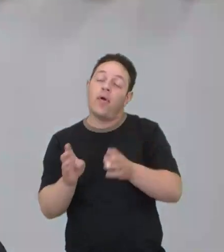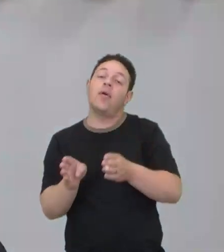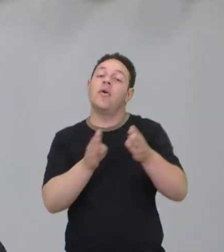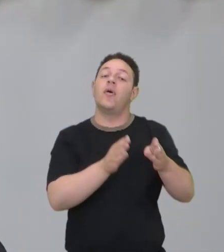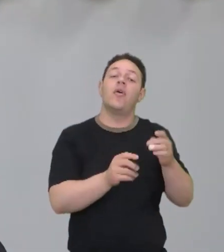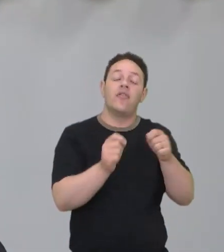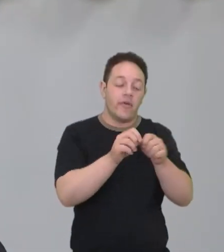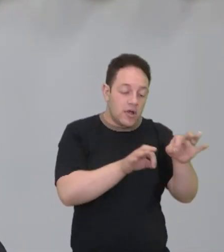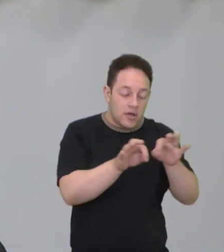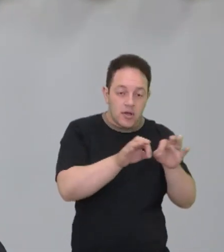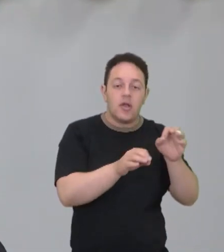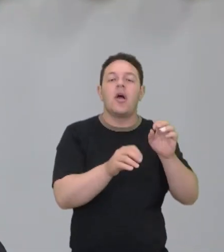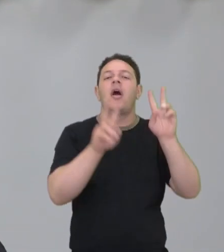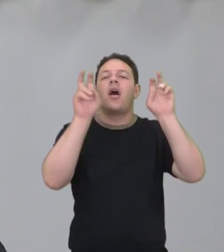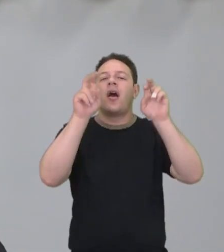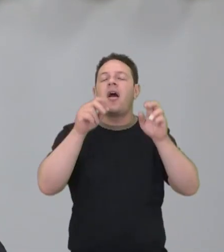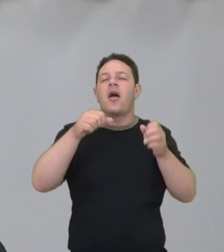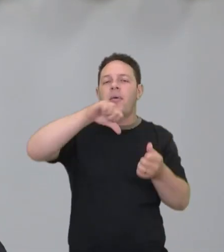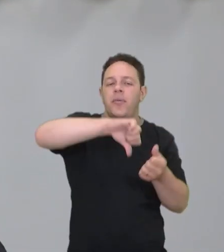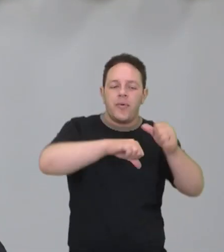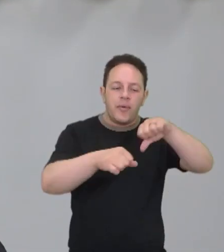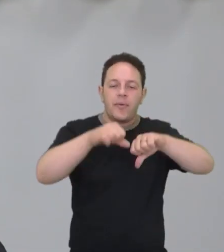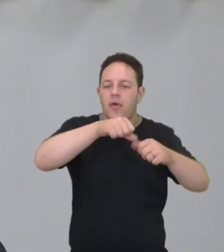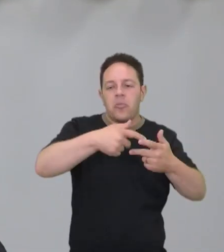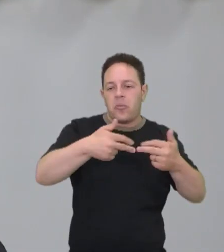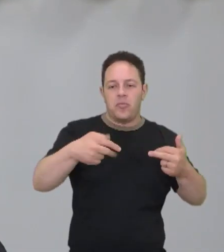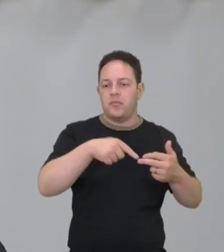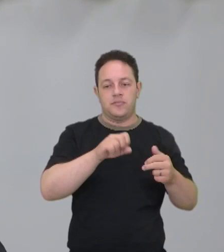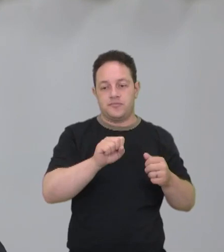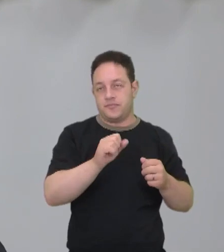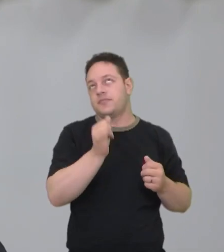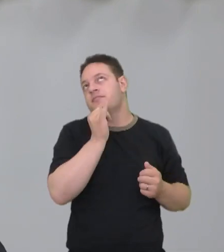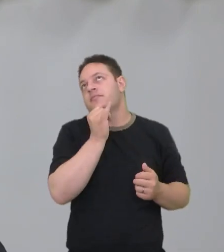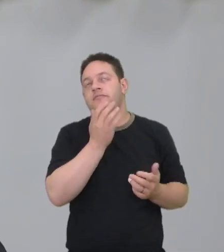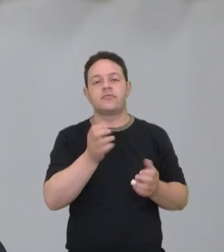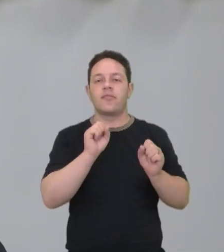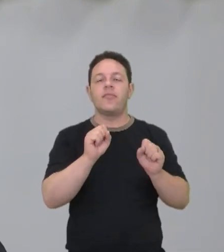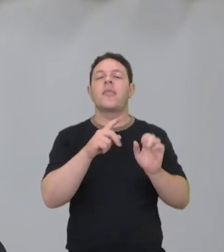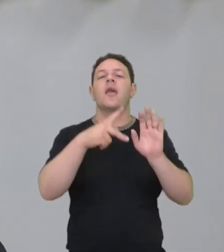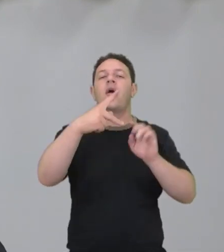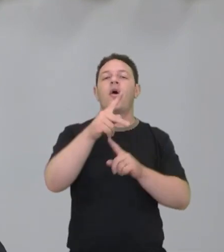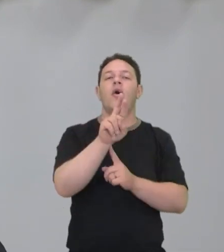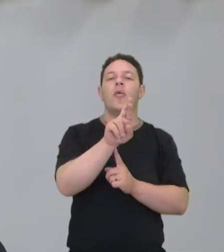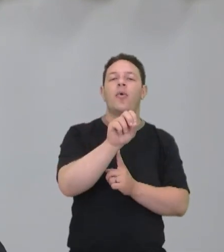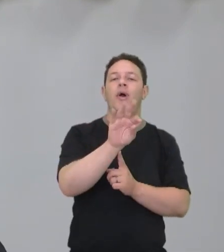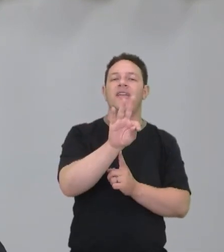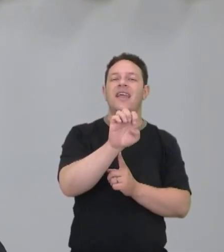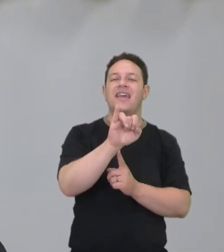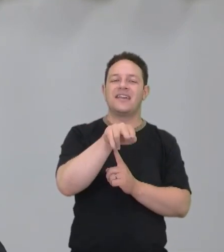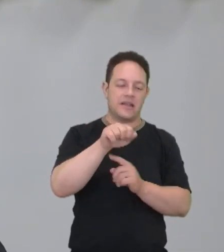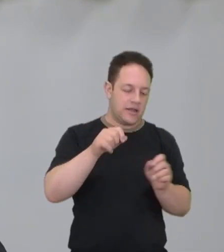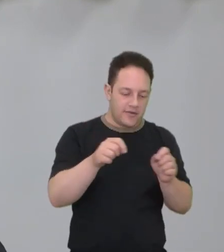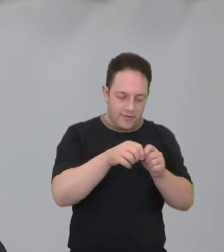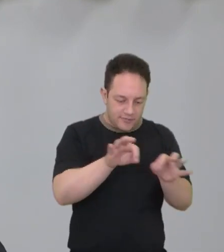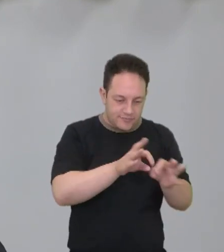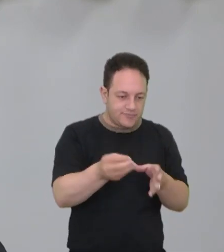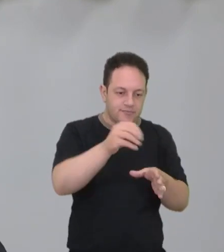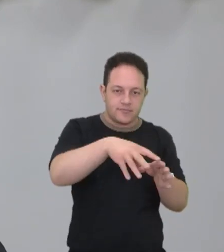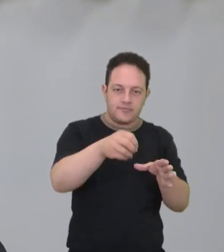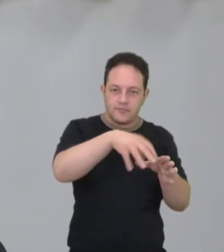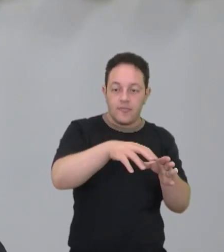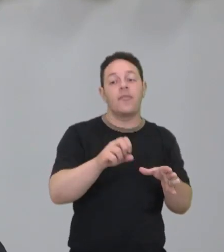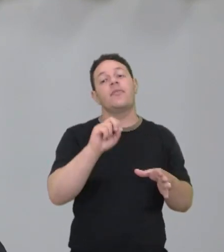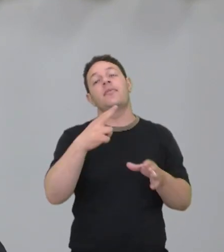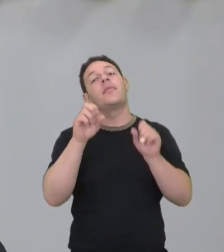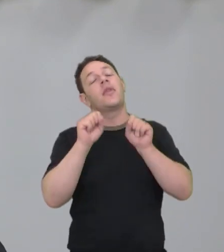também podem ser substâncias. Então, podem ser, por exemplo, proteínas que são inseridas, podem ser